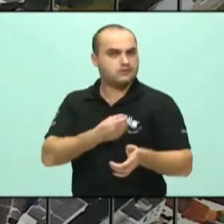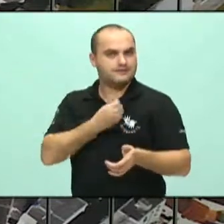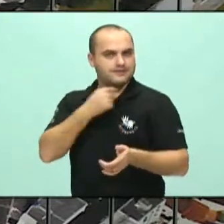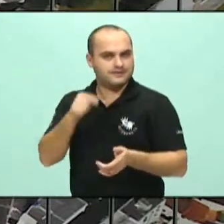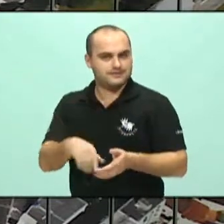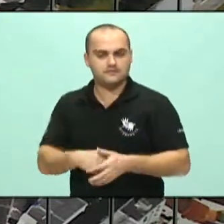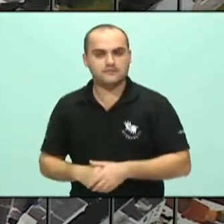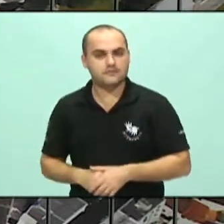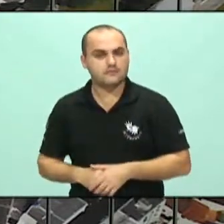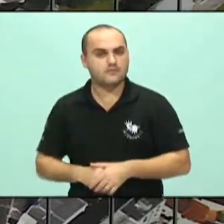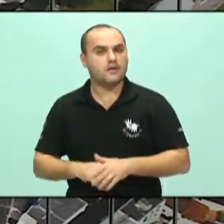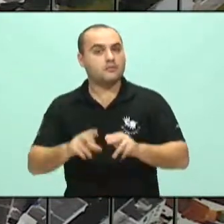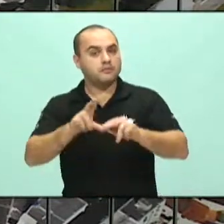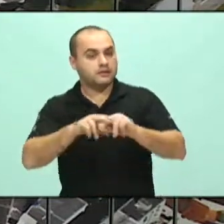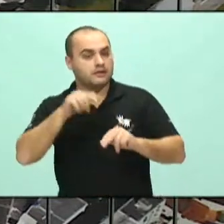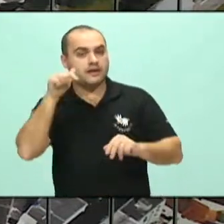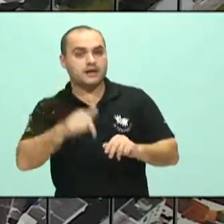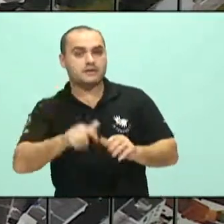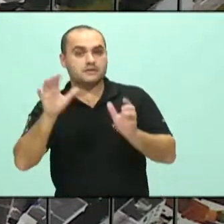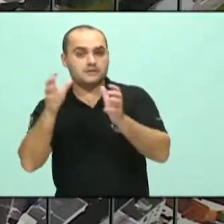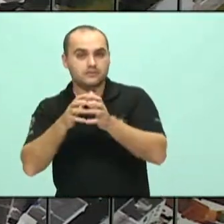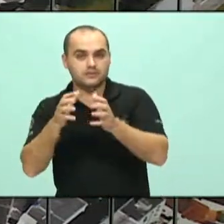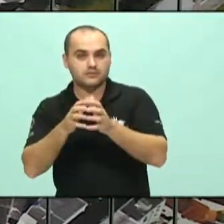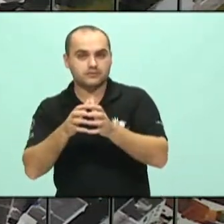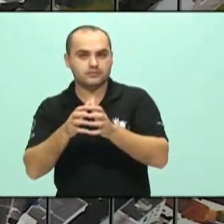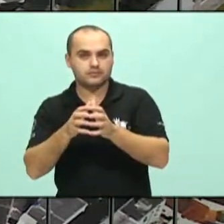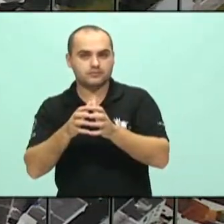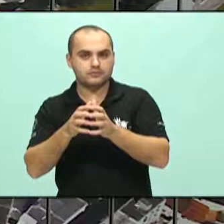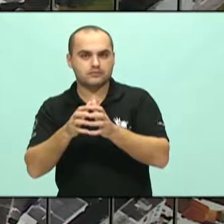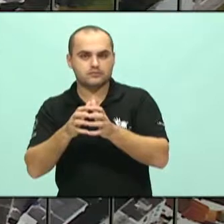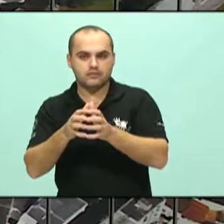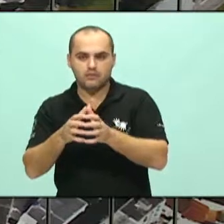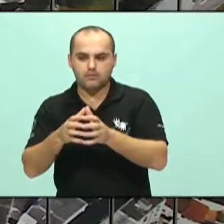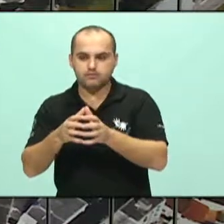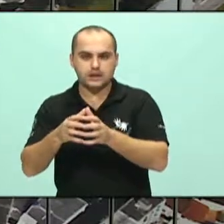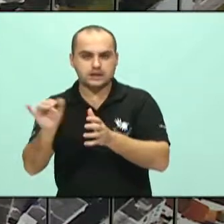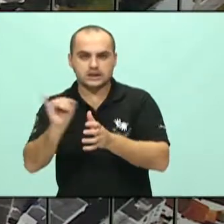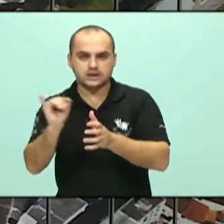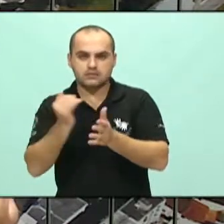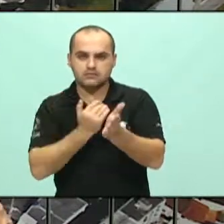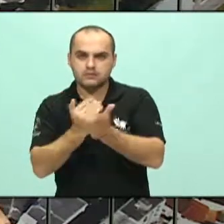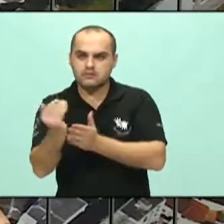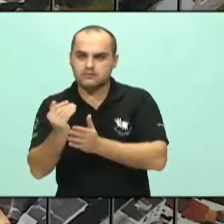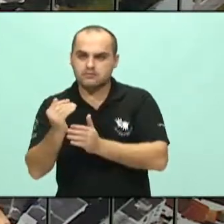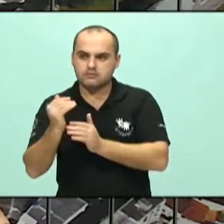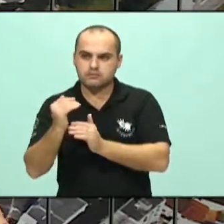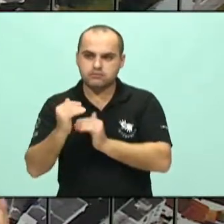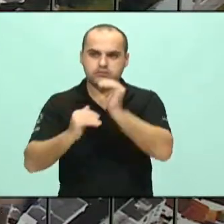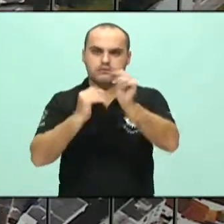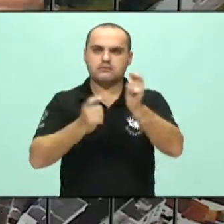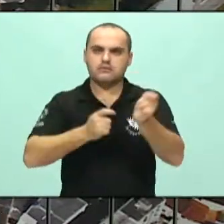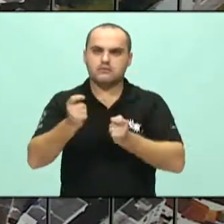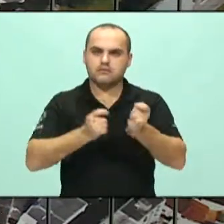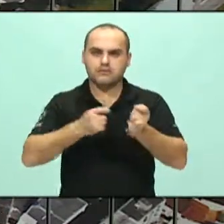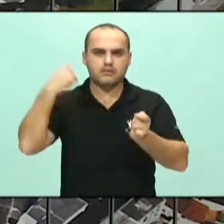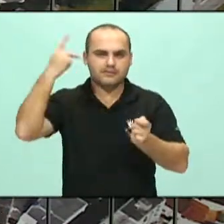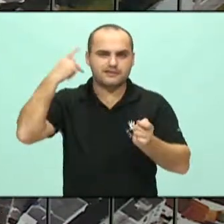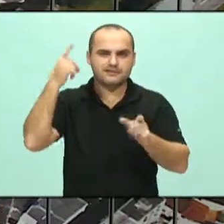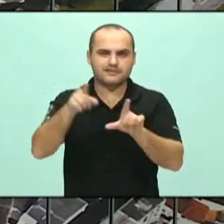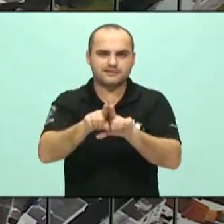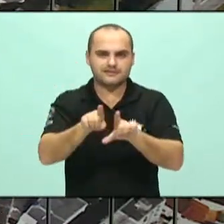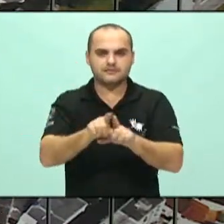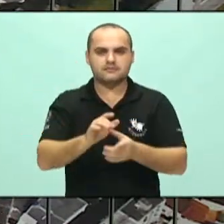grupo levou Itajaí a ter destaque econômico e político. Nós já